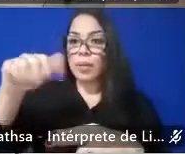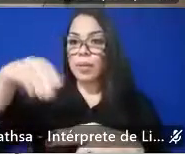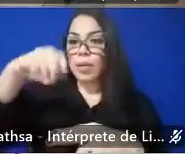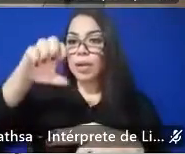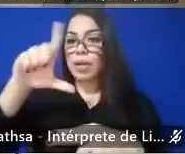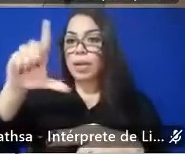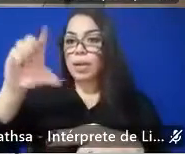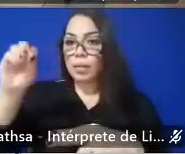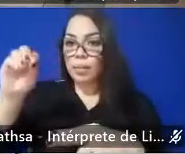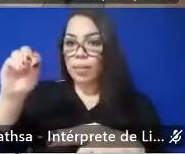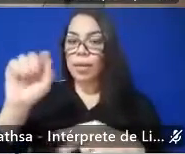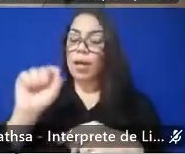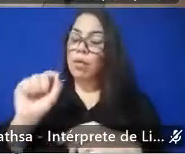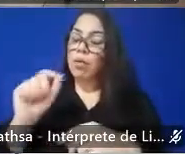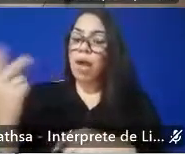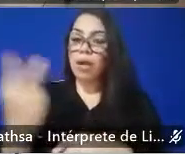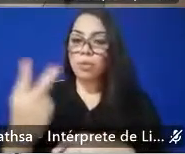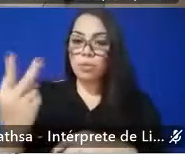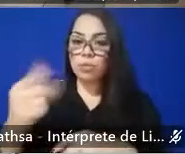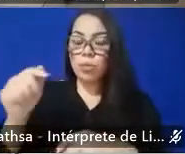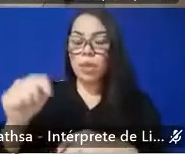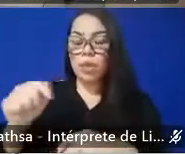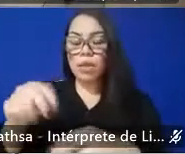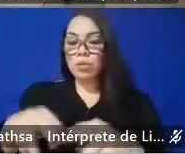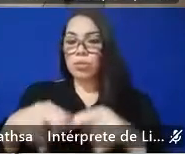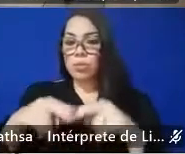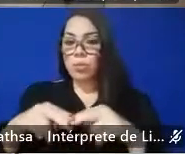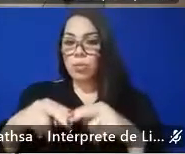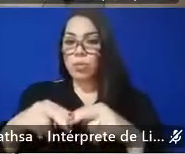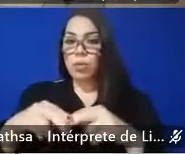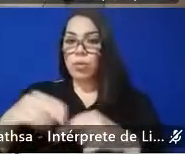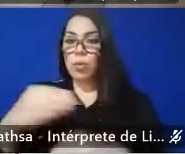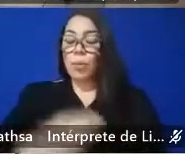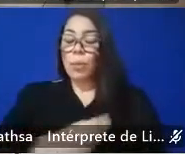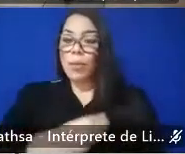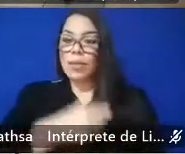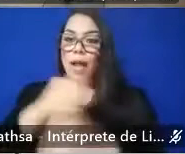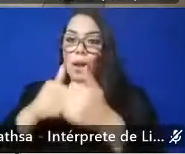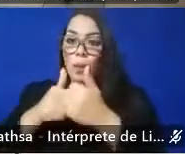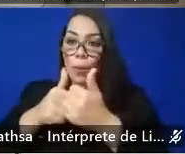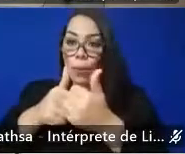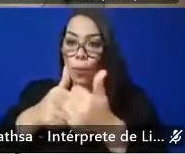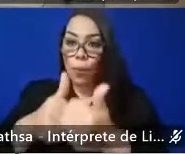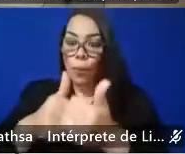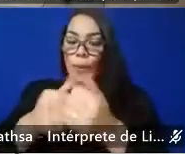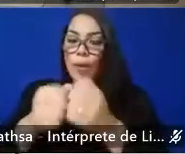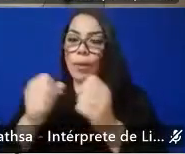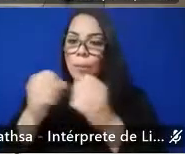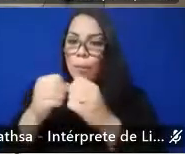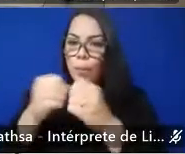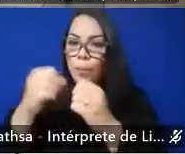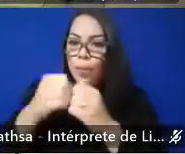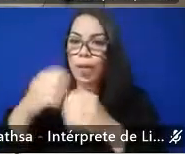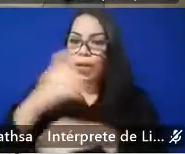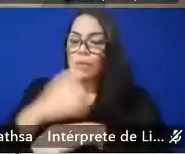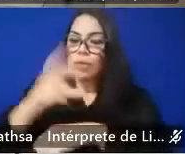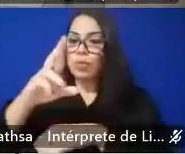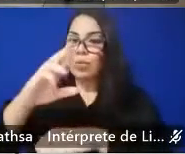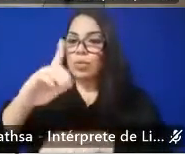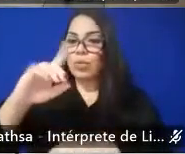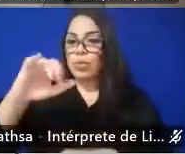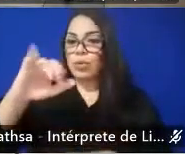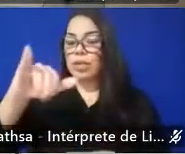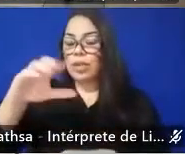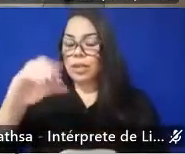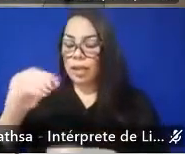solenidade presencial acompanhariam Dr Ricardo na posse de